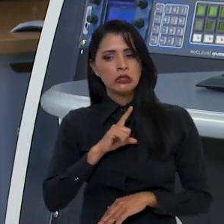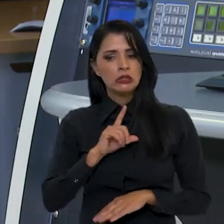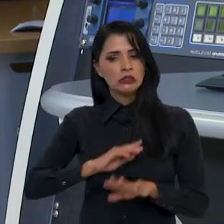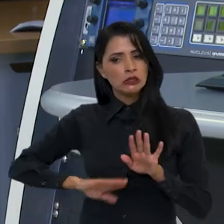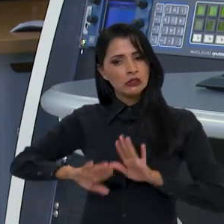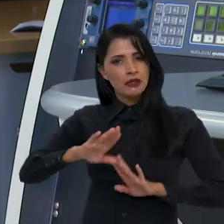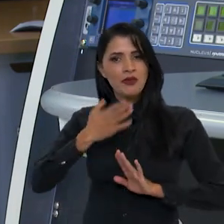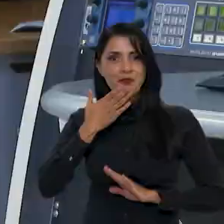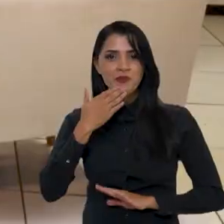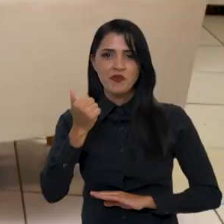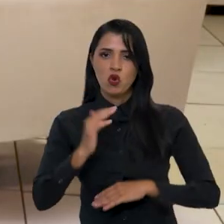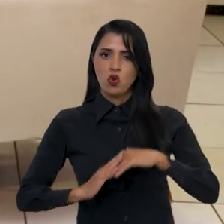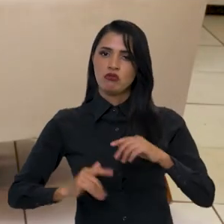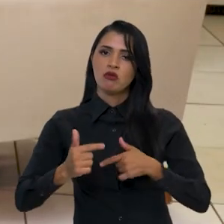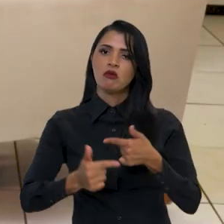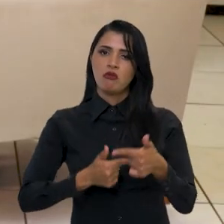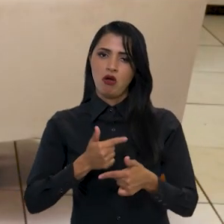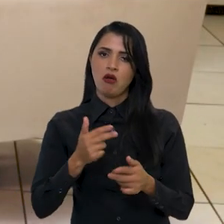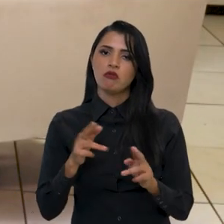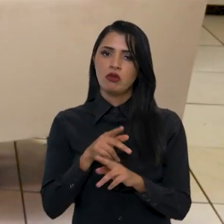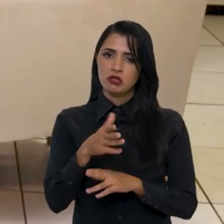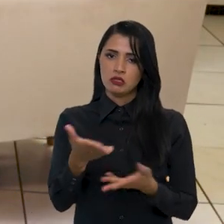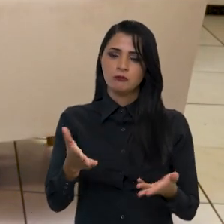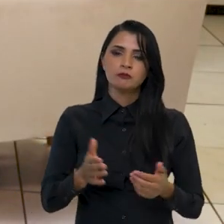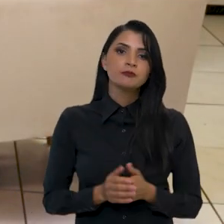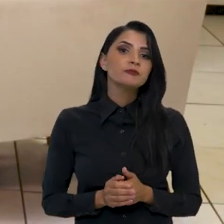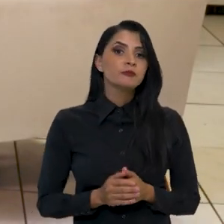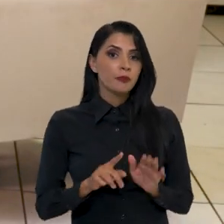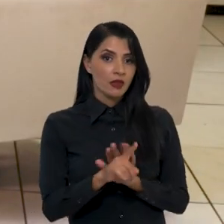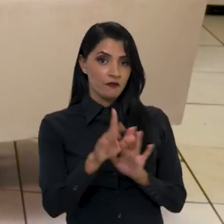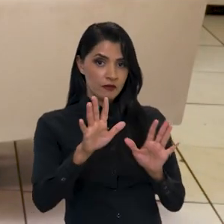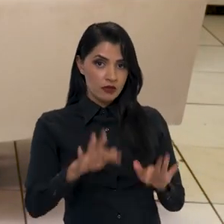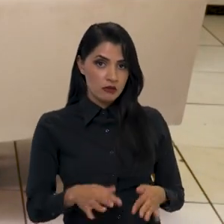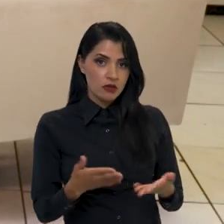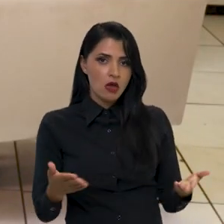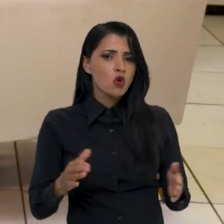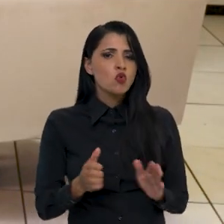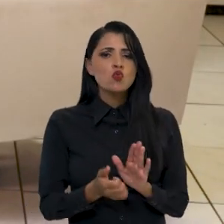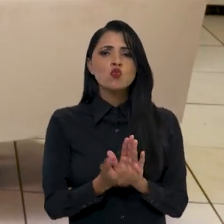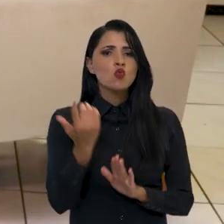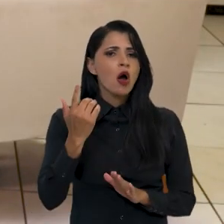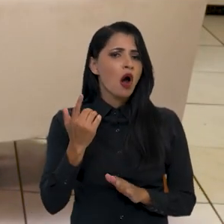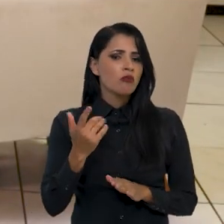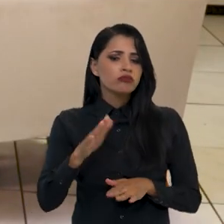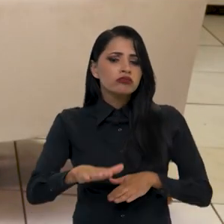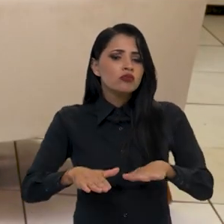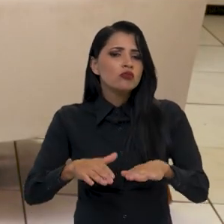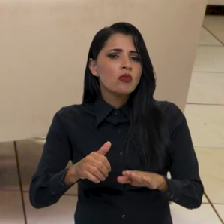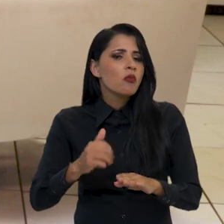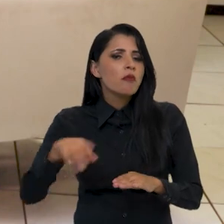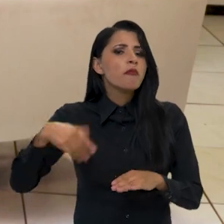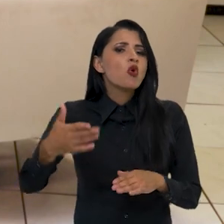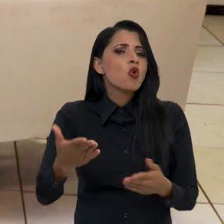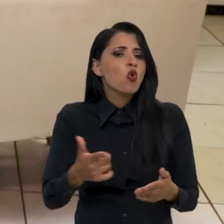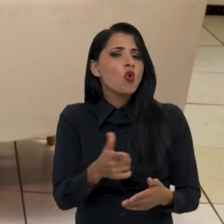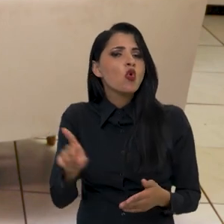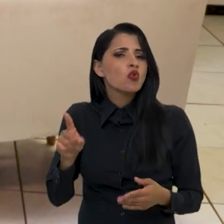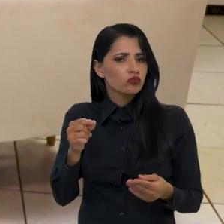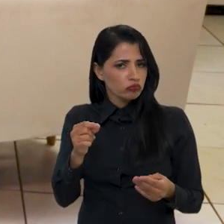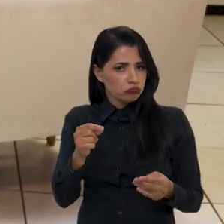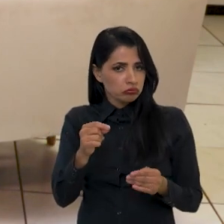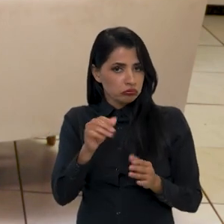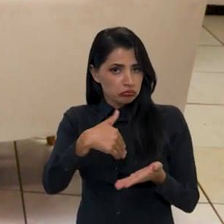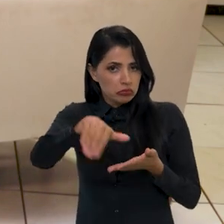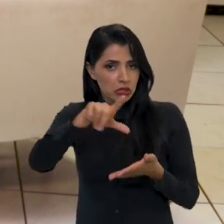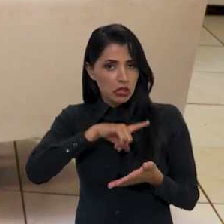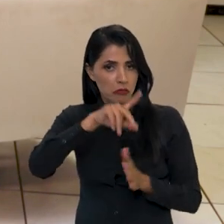tenha todos os cuidados e as melhores práticas em relação a isso. Para finalizar, secretária, quais são os próximos passos? A Secretaria tem